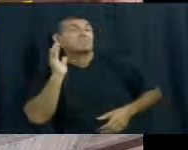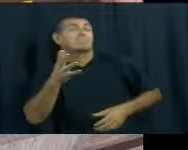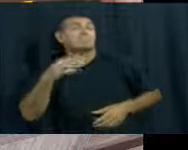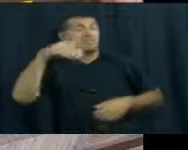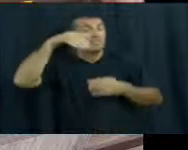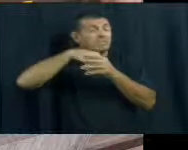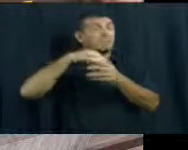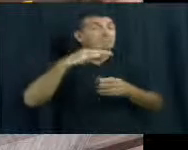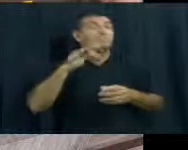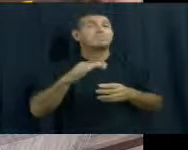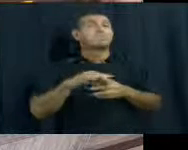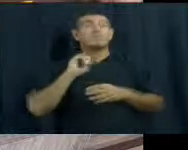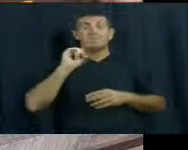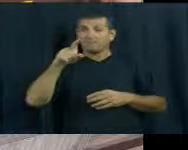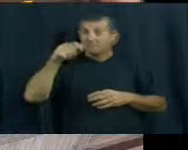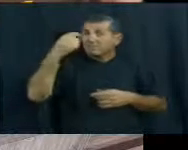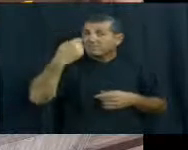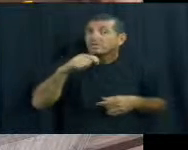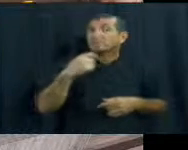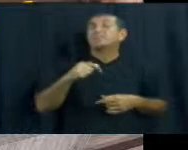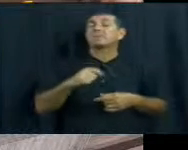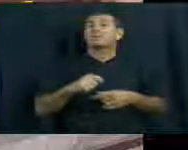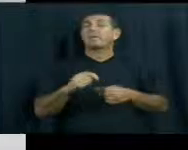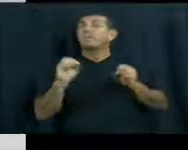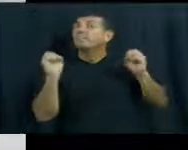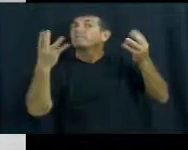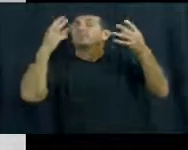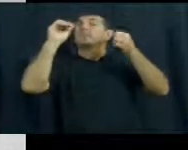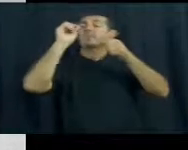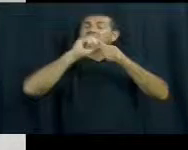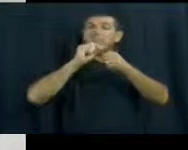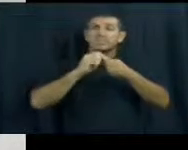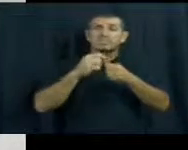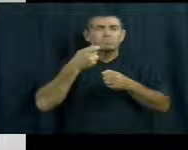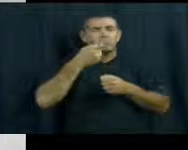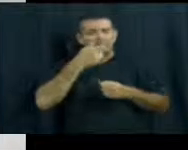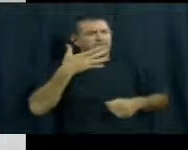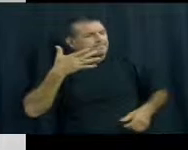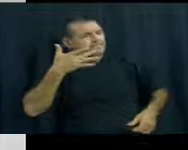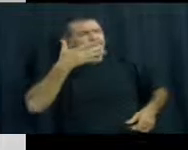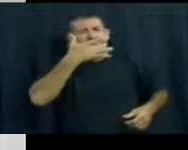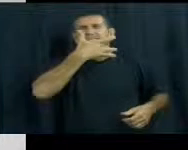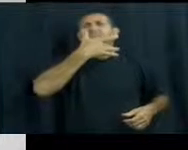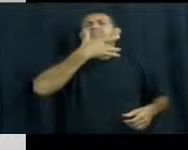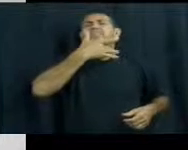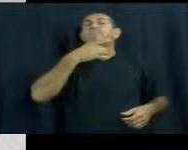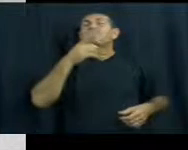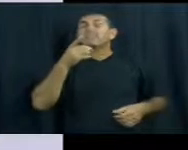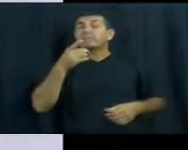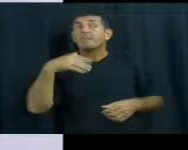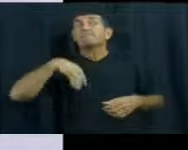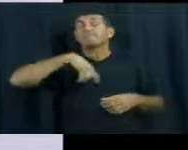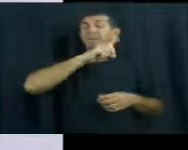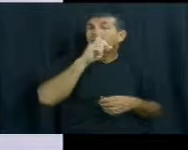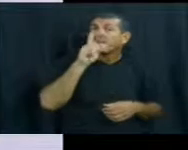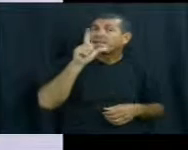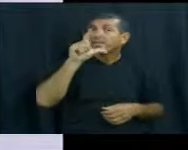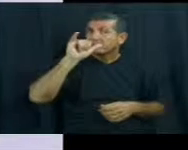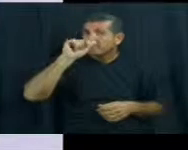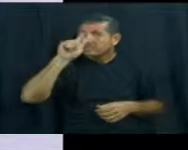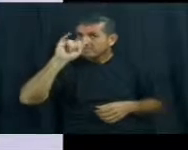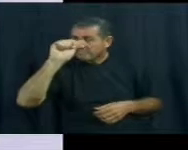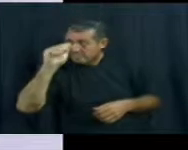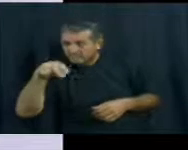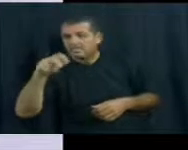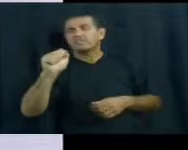você precisa realmente fazer um kit festa de um salgadinho gostoso, que daqui a pouco a gente vai saborear os salgadinhos da Ligiane Salgados, é